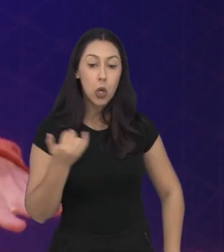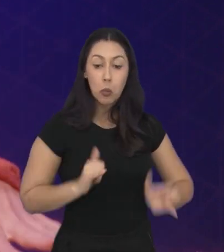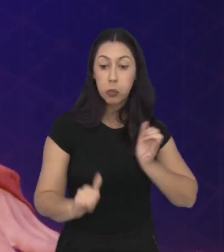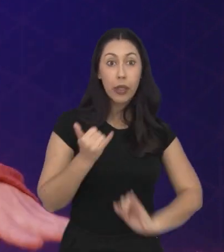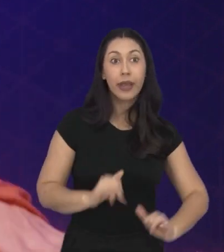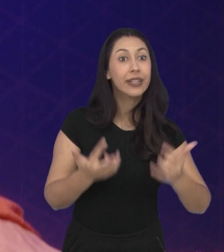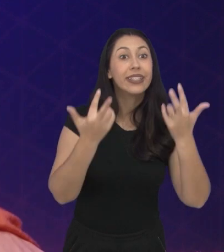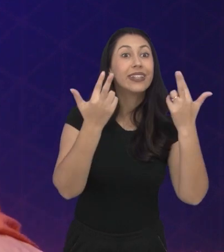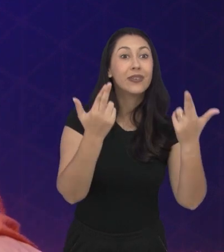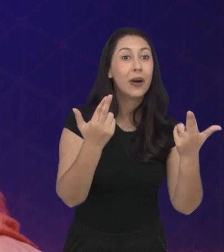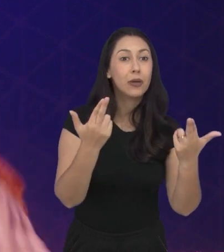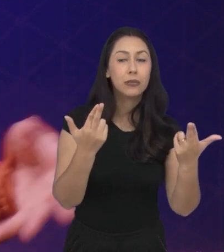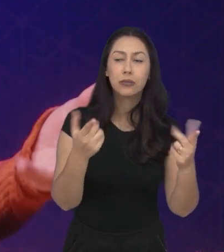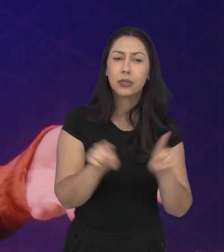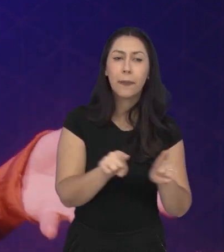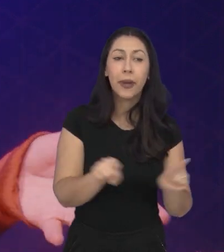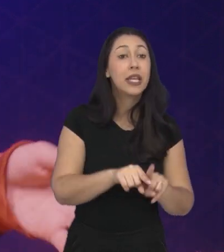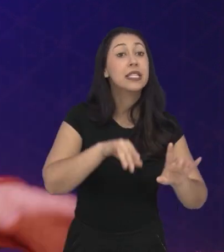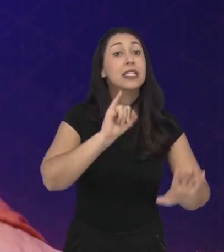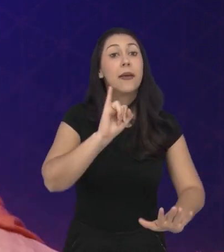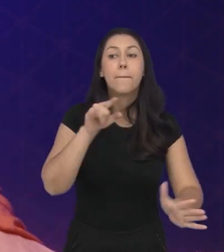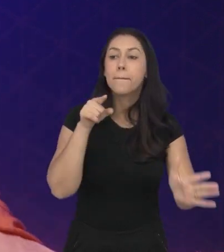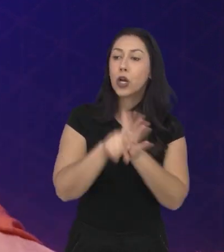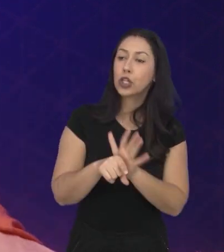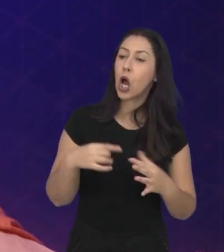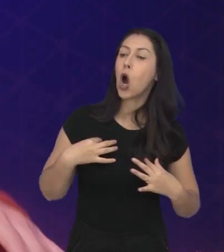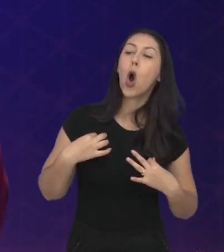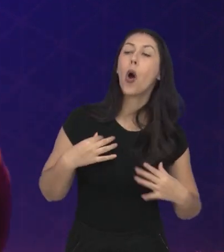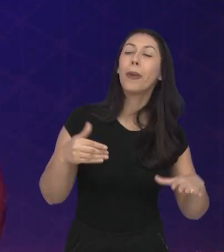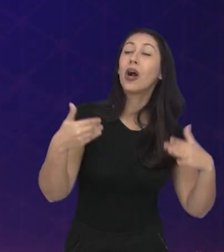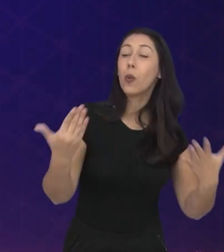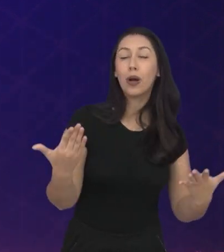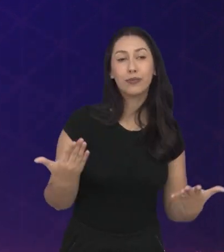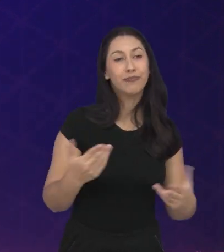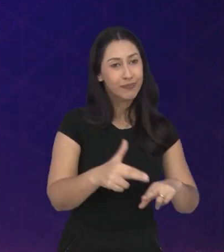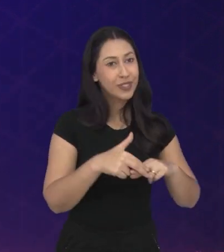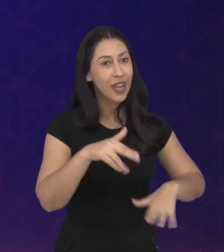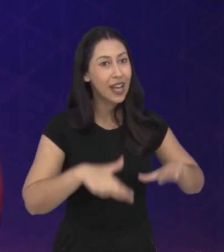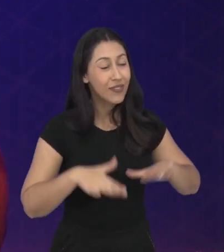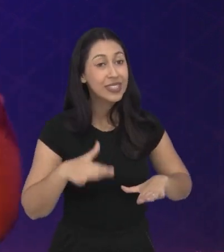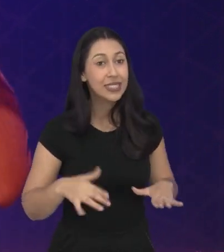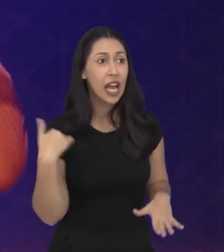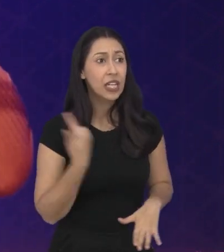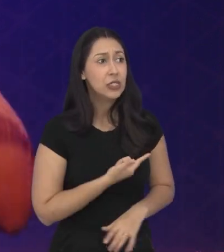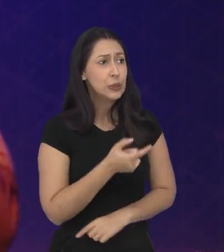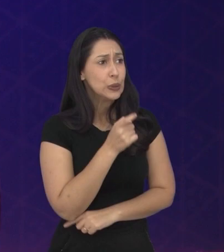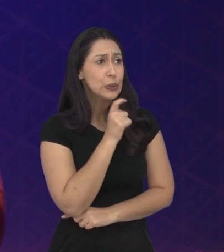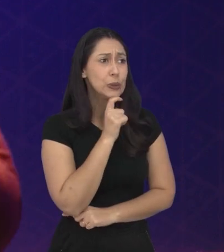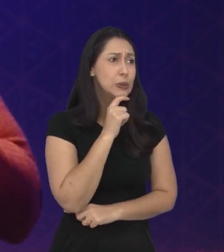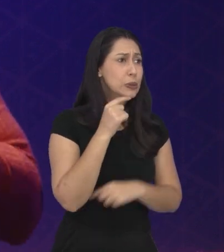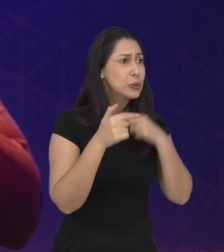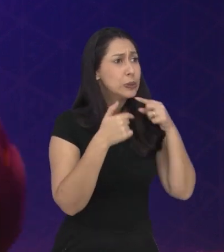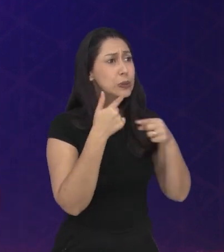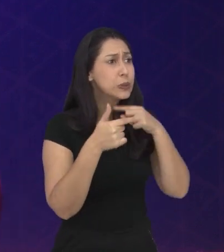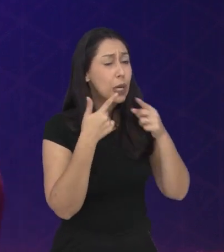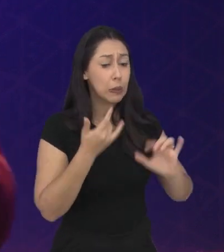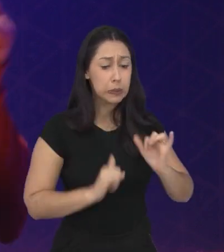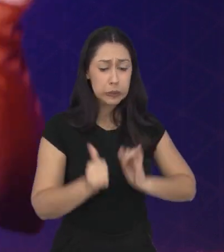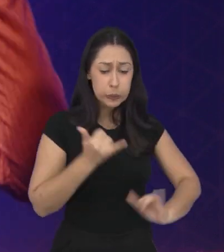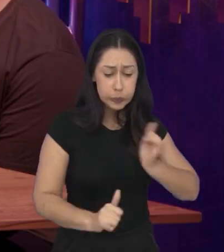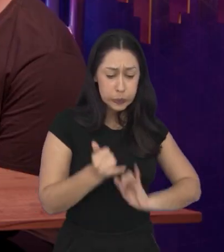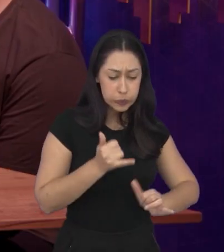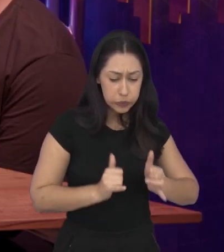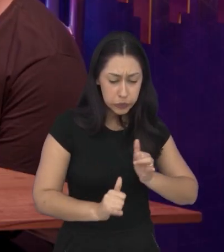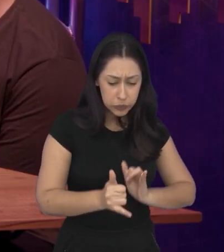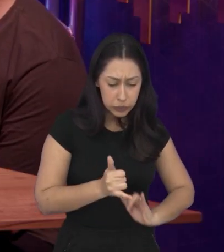é a mesma de qual roupa eu vou usar. Então, fica aí essa questão de, às vezes, a indecisão pode gastar muito a nossa energia.